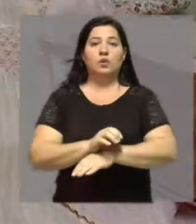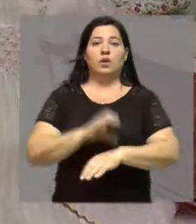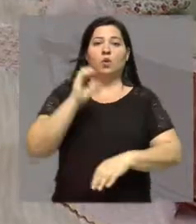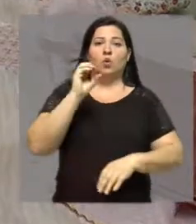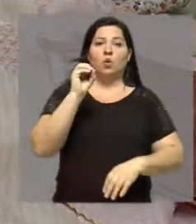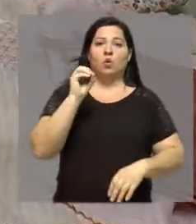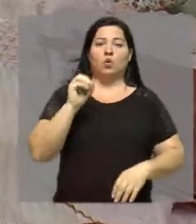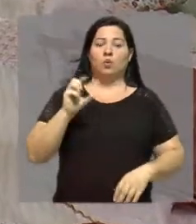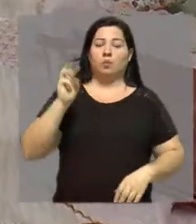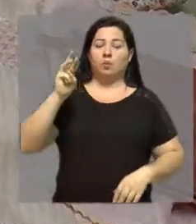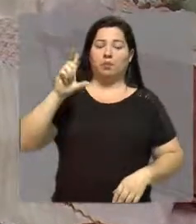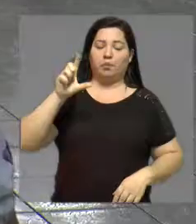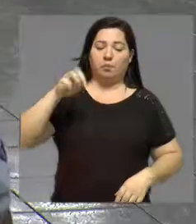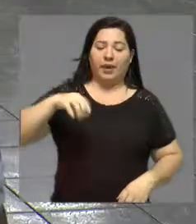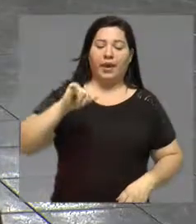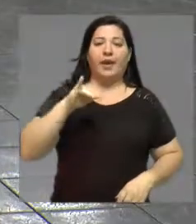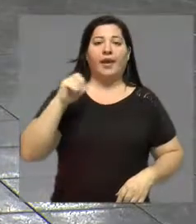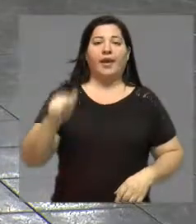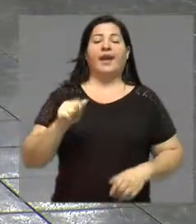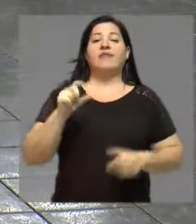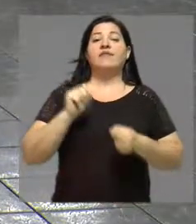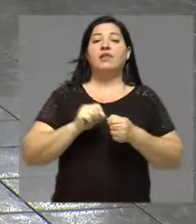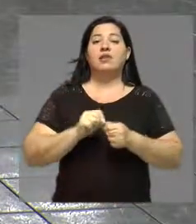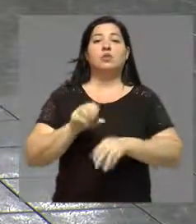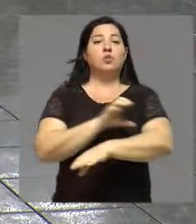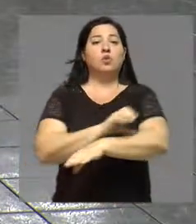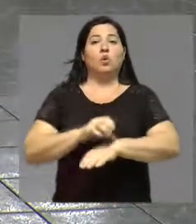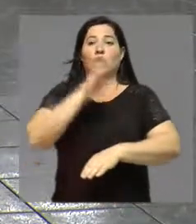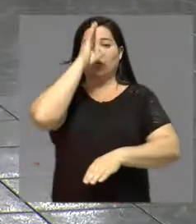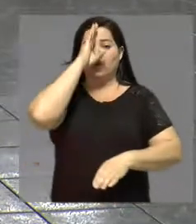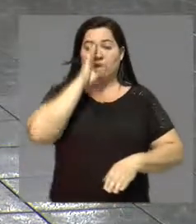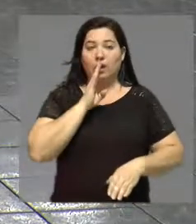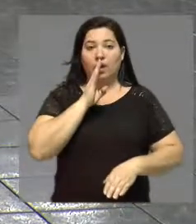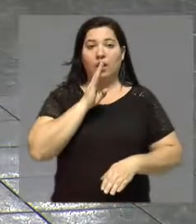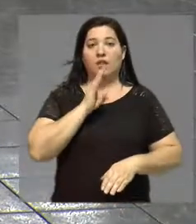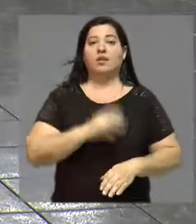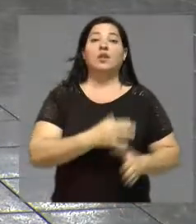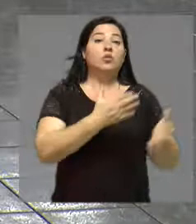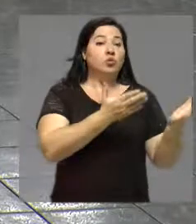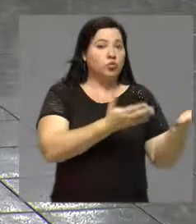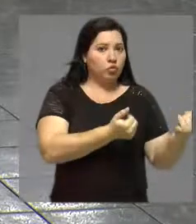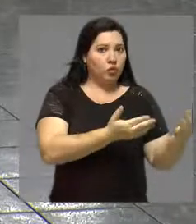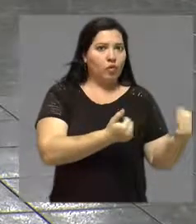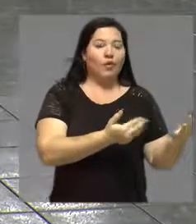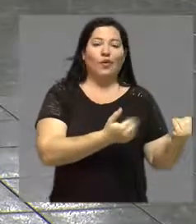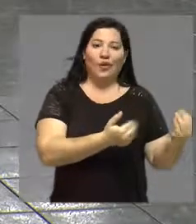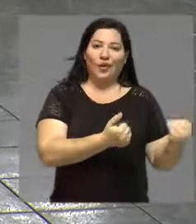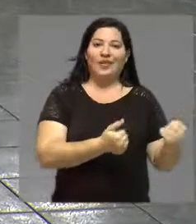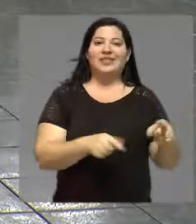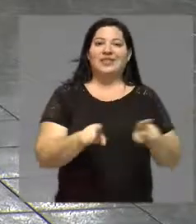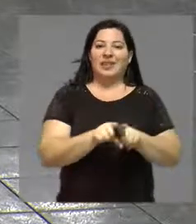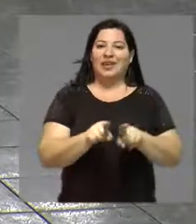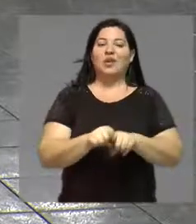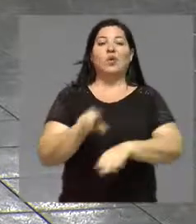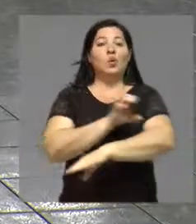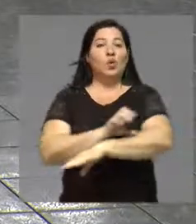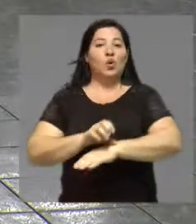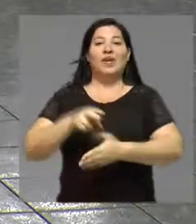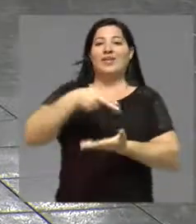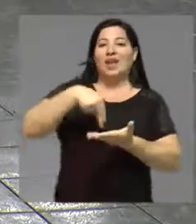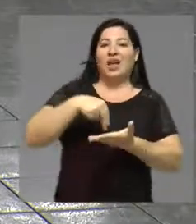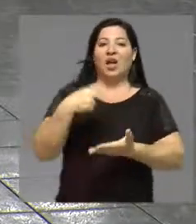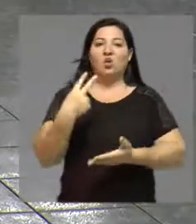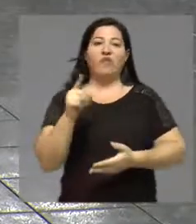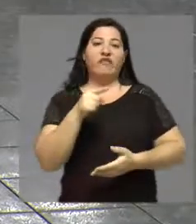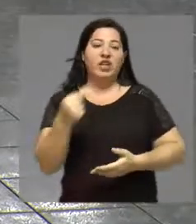da colmeia, que as pessoas vêm fazer os cursos, são gratuitos. Temos os jovens também que fazem curso de dança